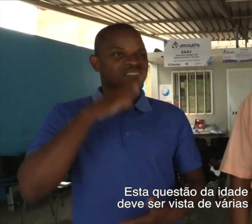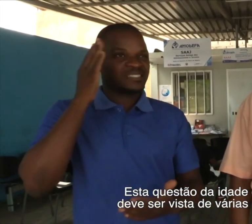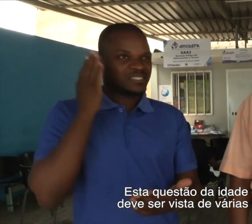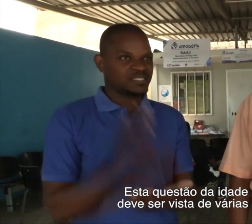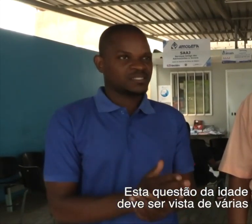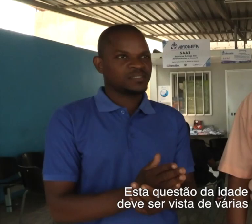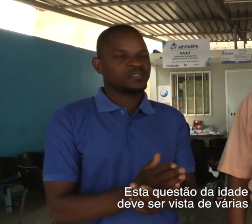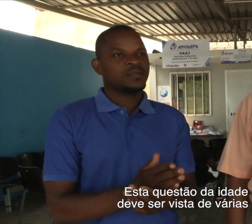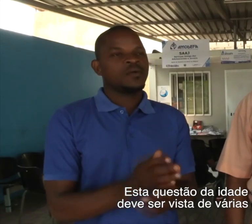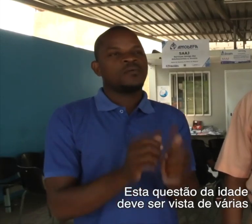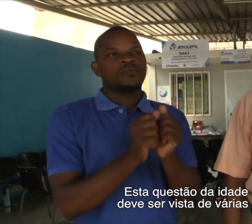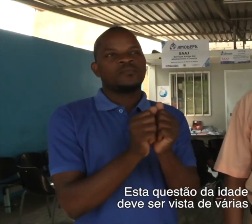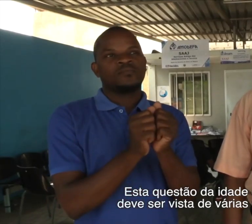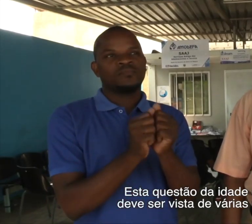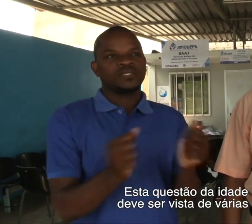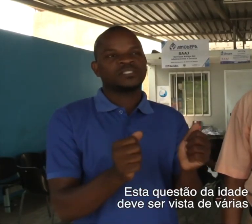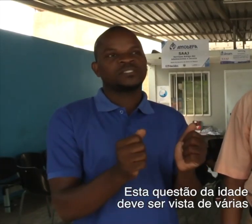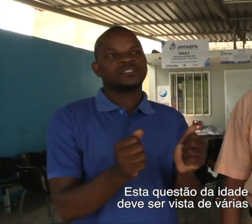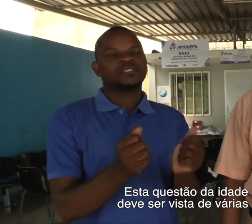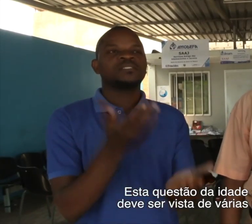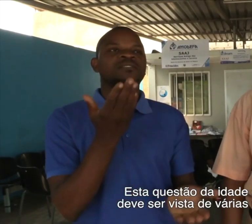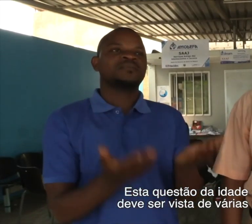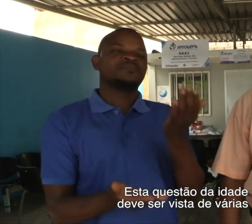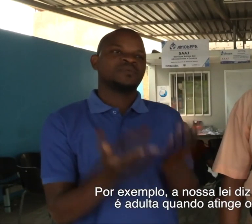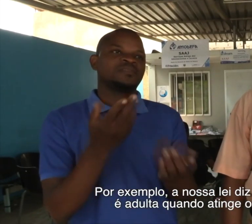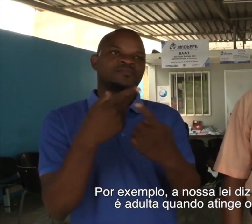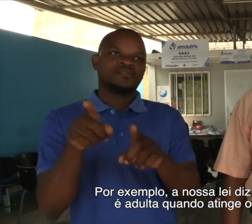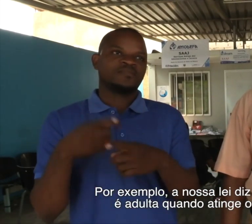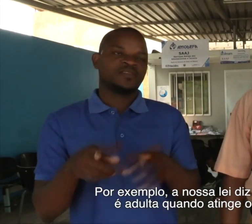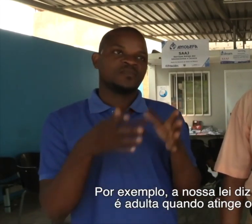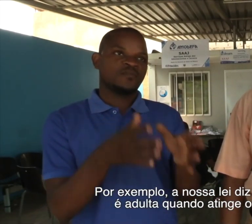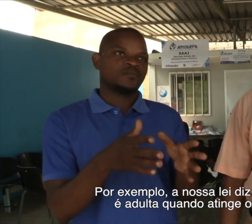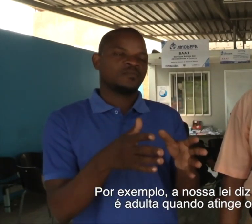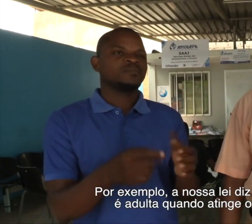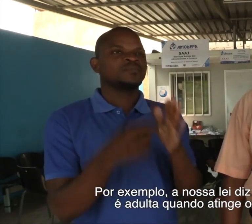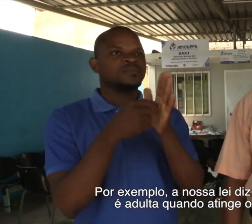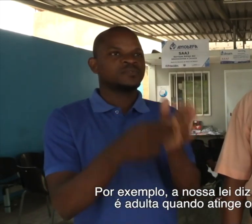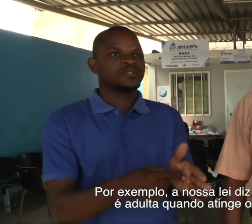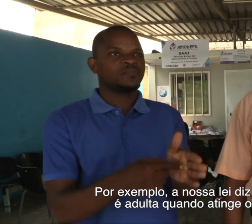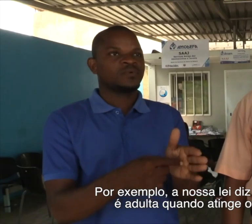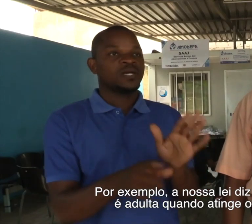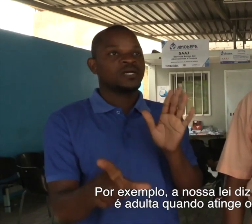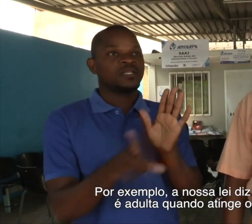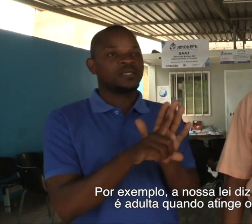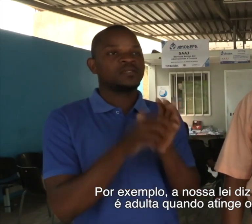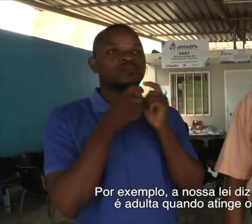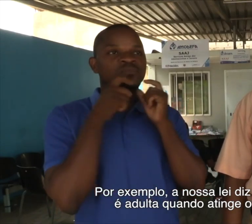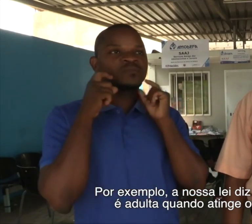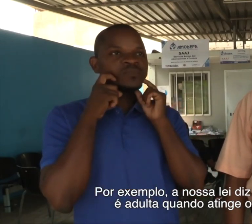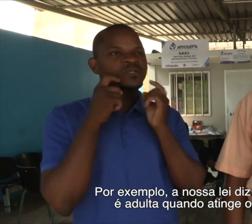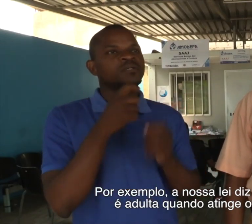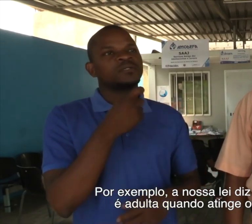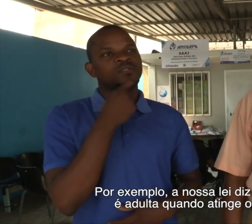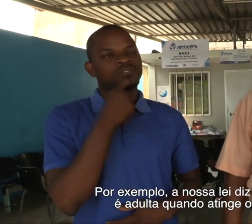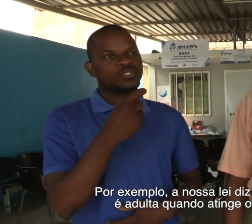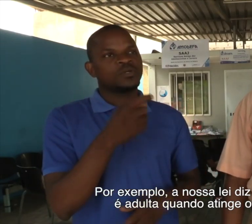pode ser vista de várias maneiras por exemplo a nossa lei diz que a pessoa é adulta quando